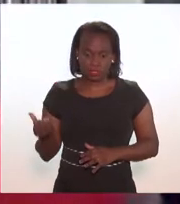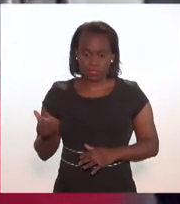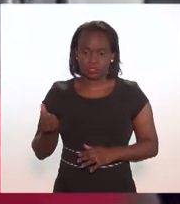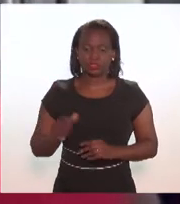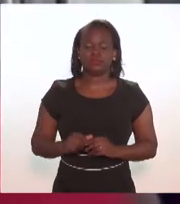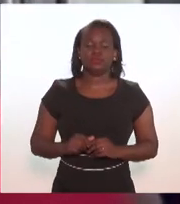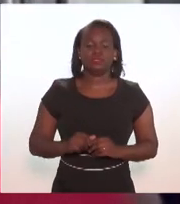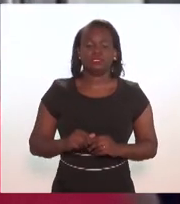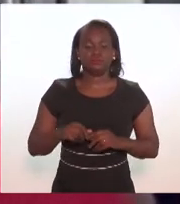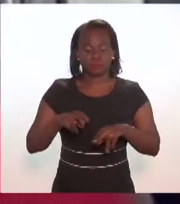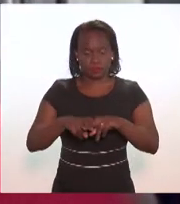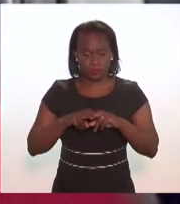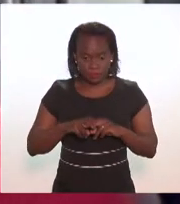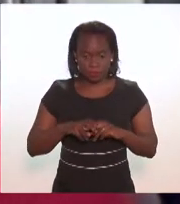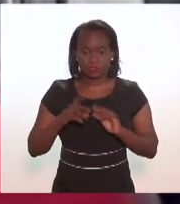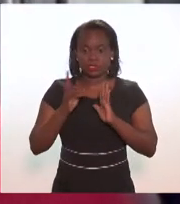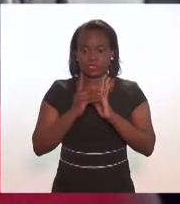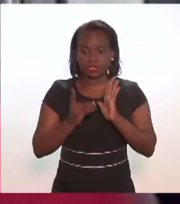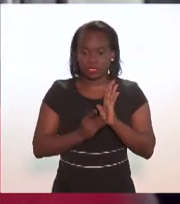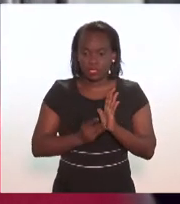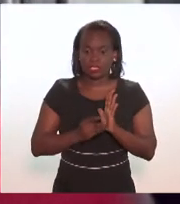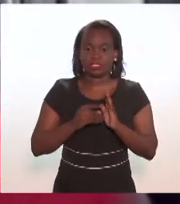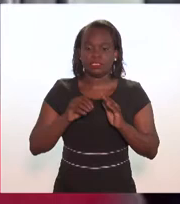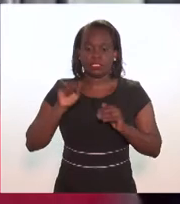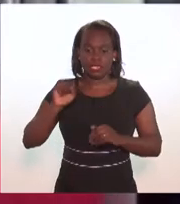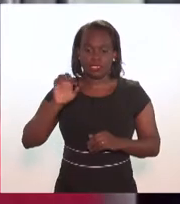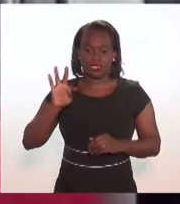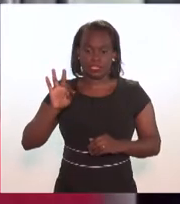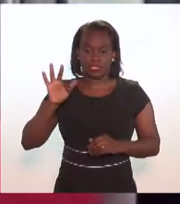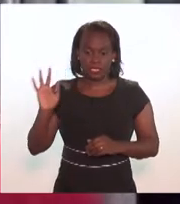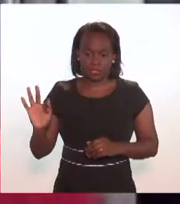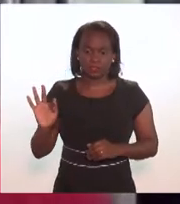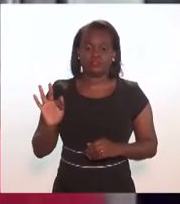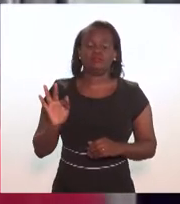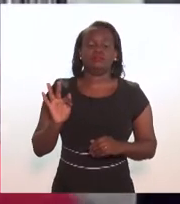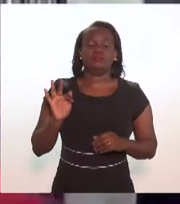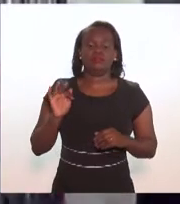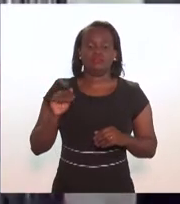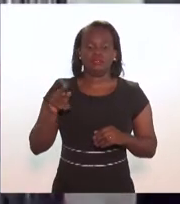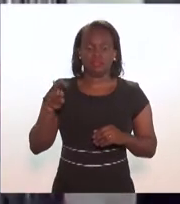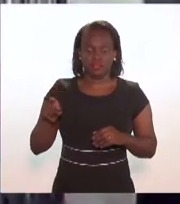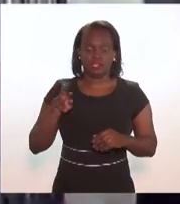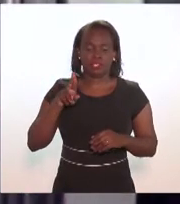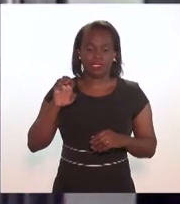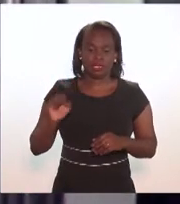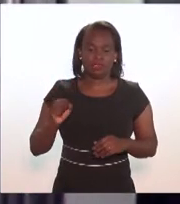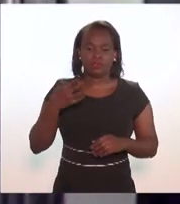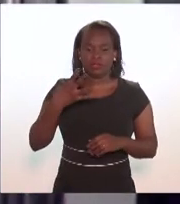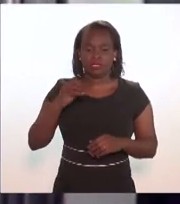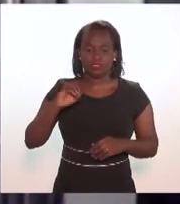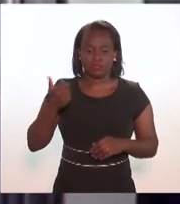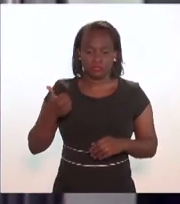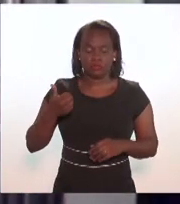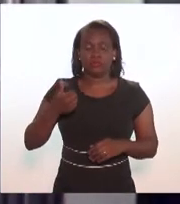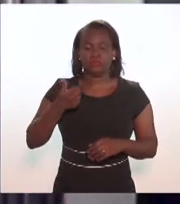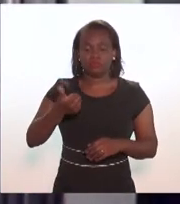2664/1996, em razão do decreto do Supremo Tribunal Federal no RE